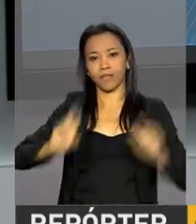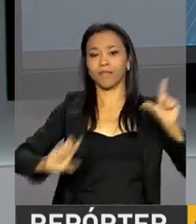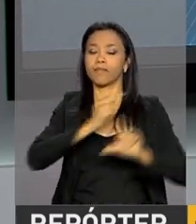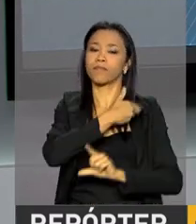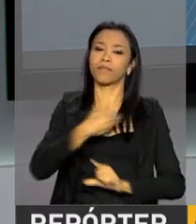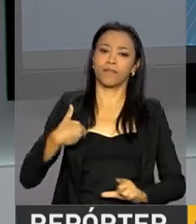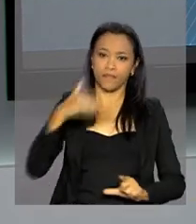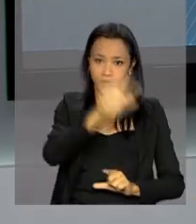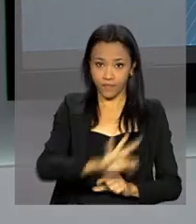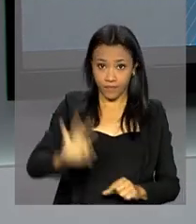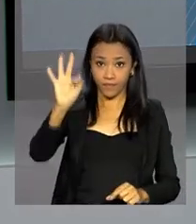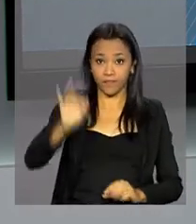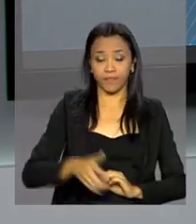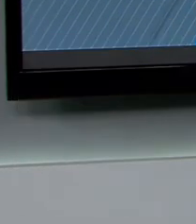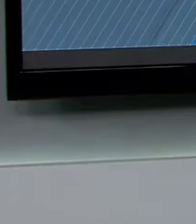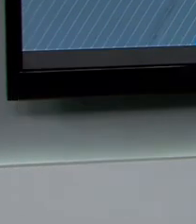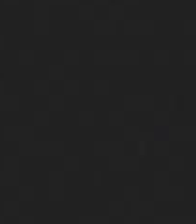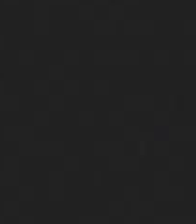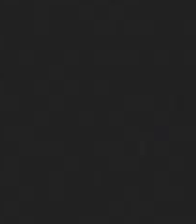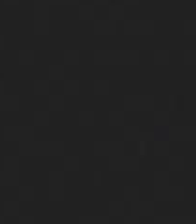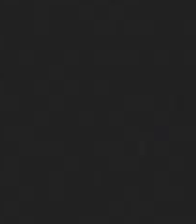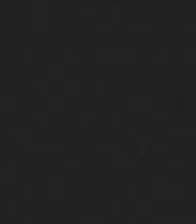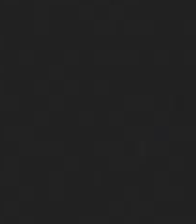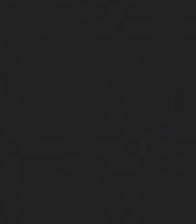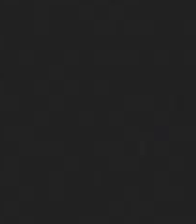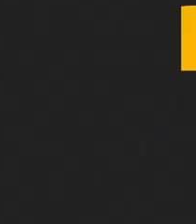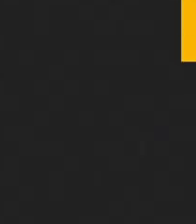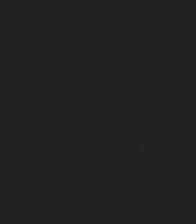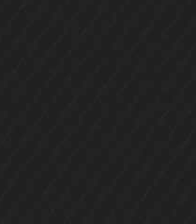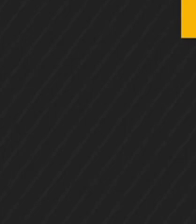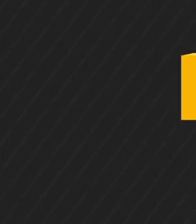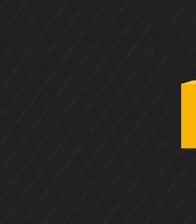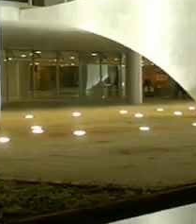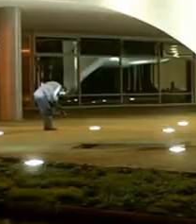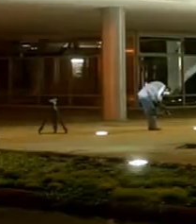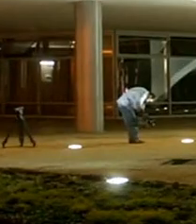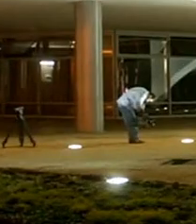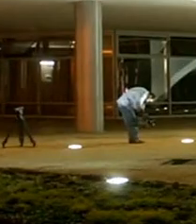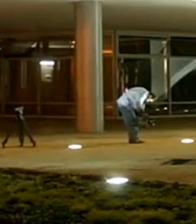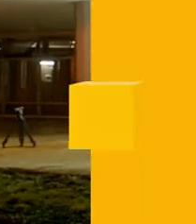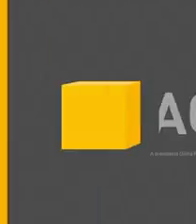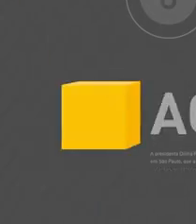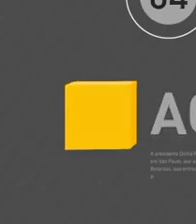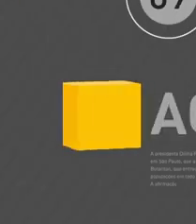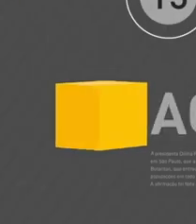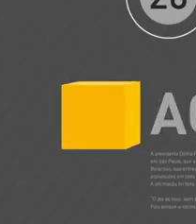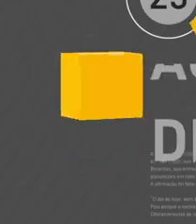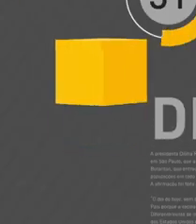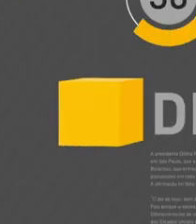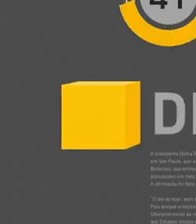a TV do Governo Federal.